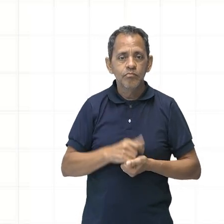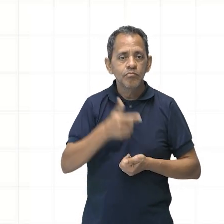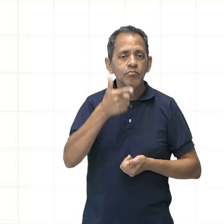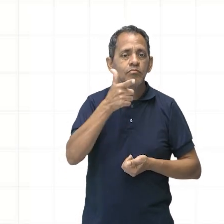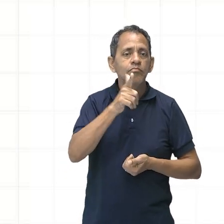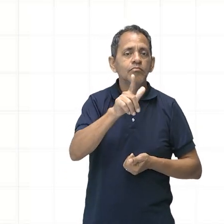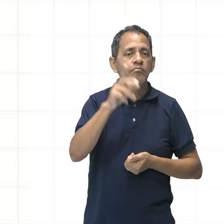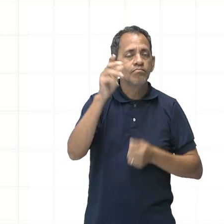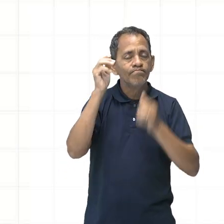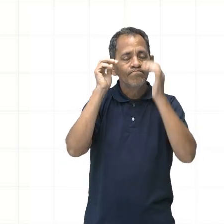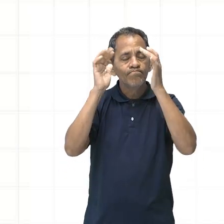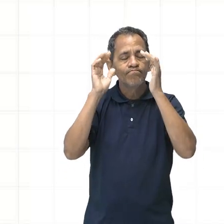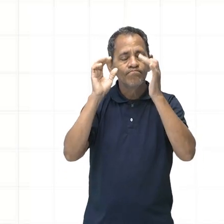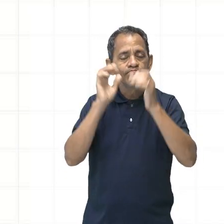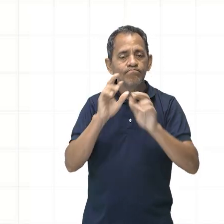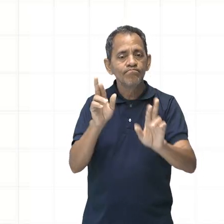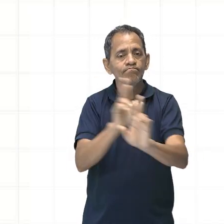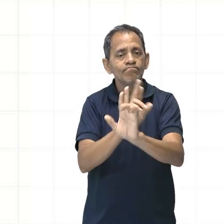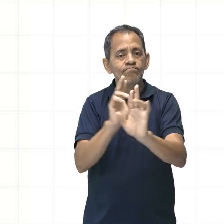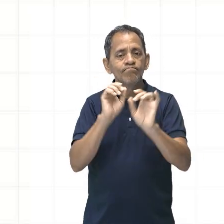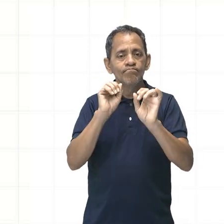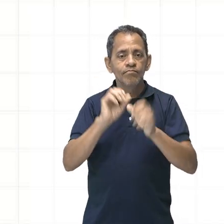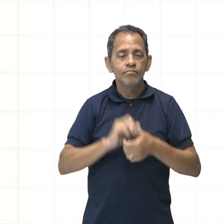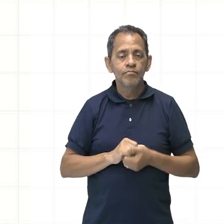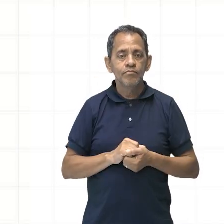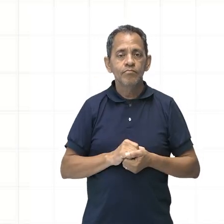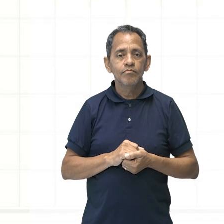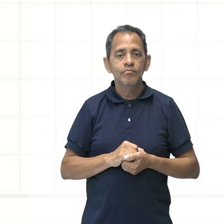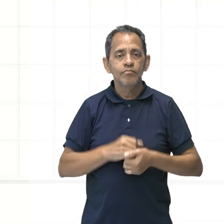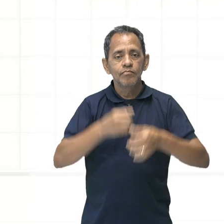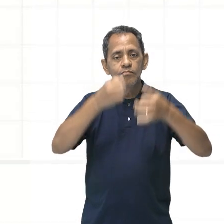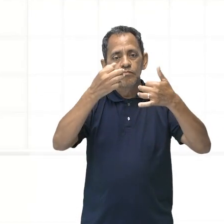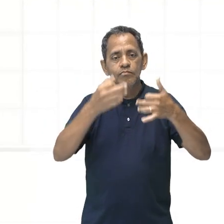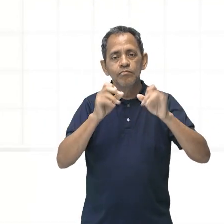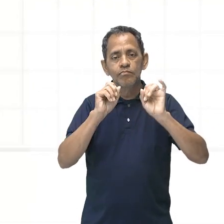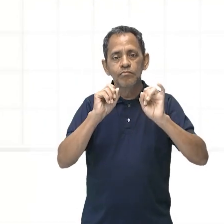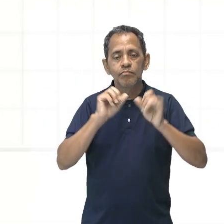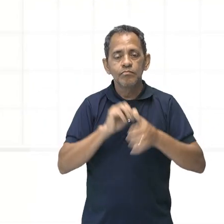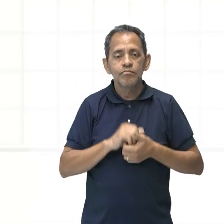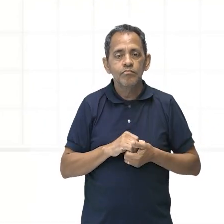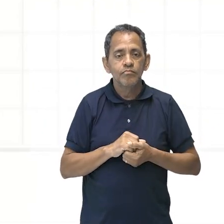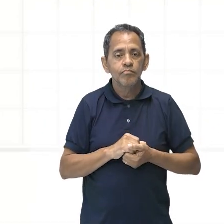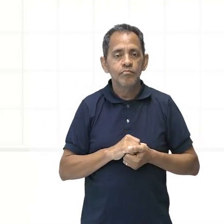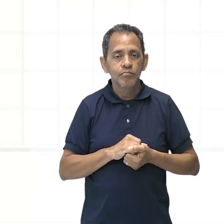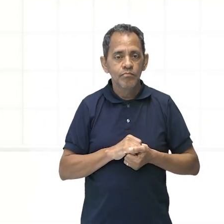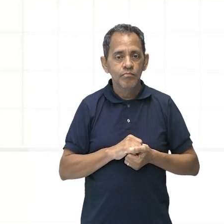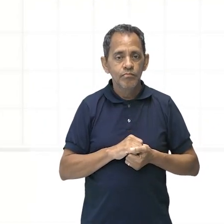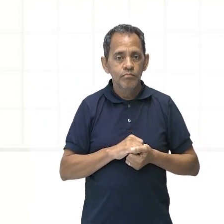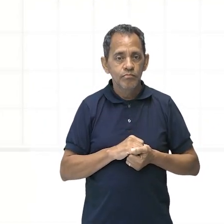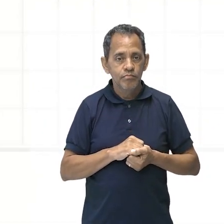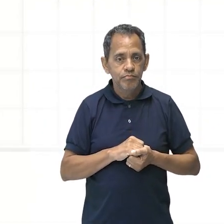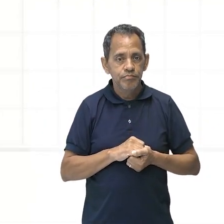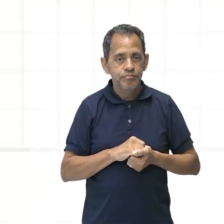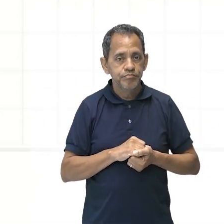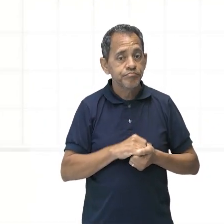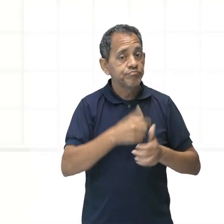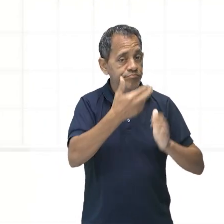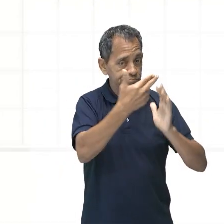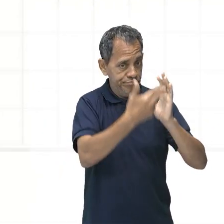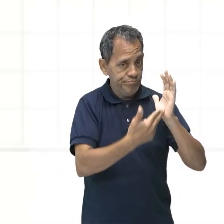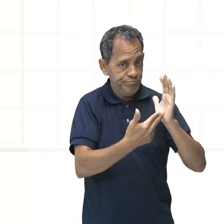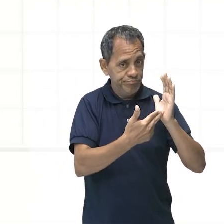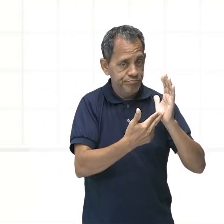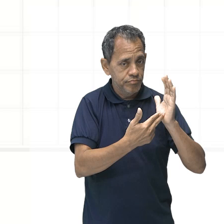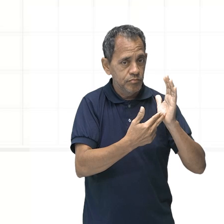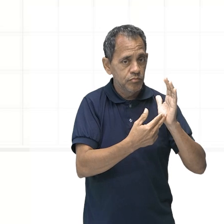novamente pensar naquela relação. O que diz a nossa relação? A nossa relação diz o seguinte,